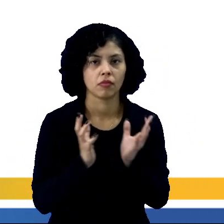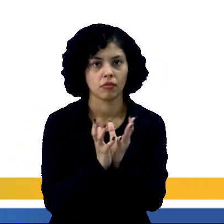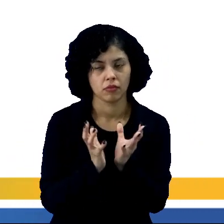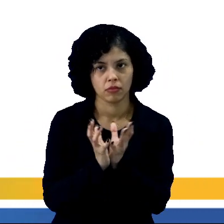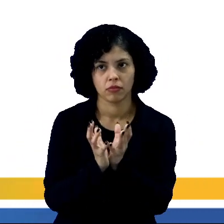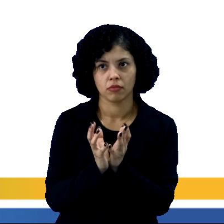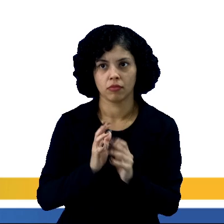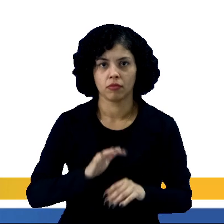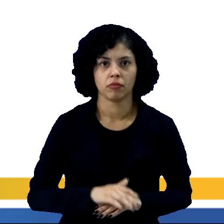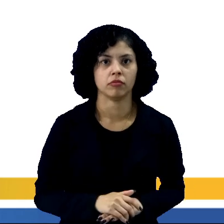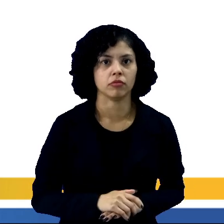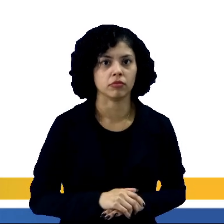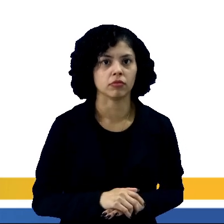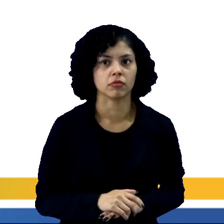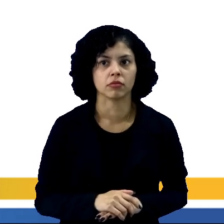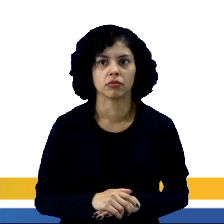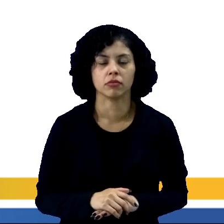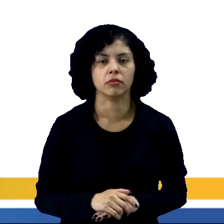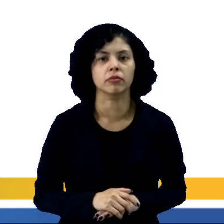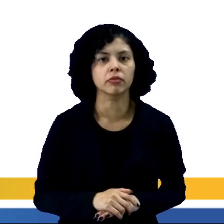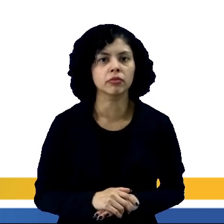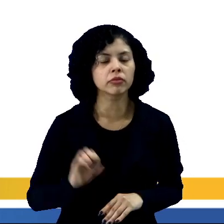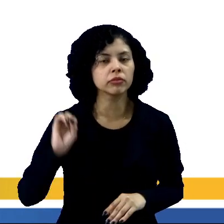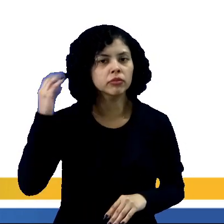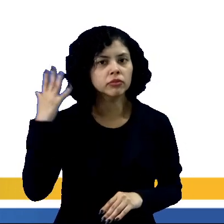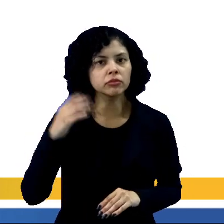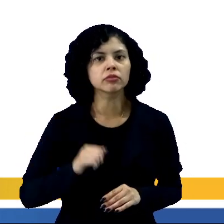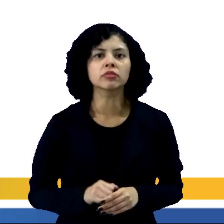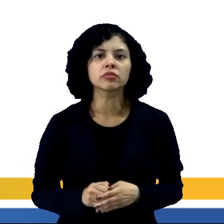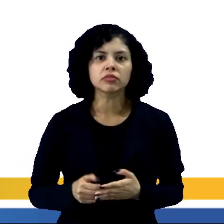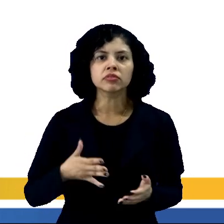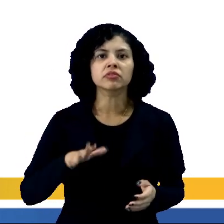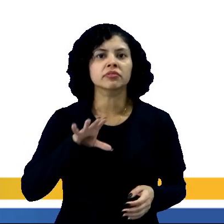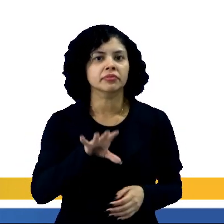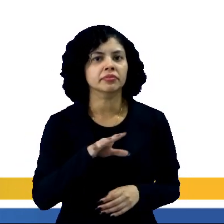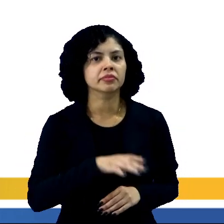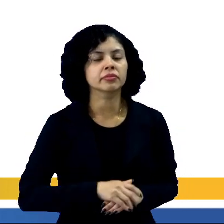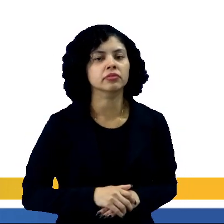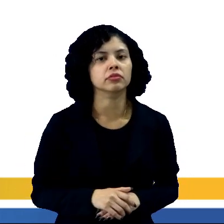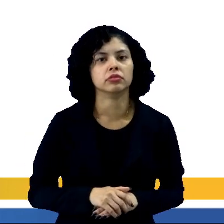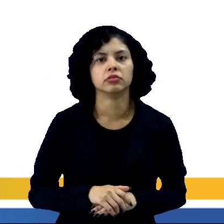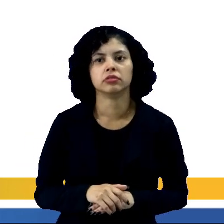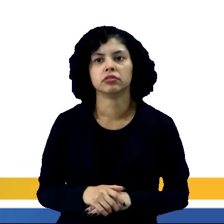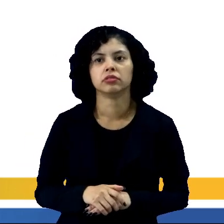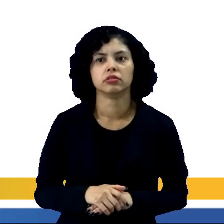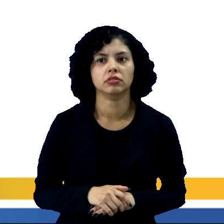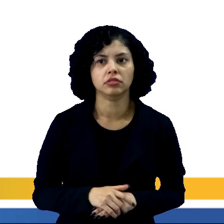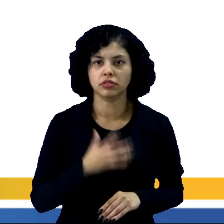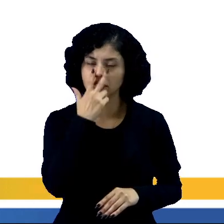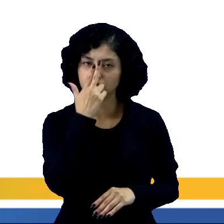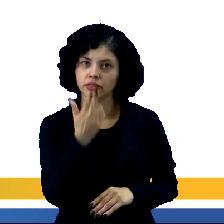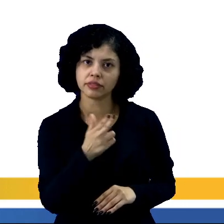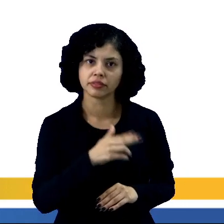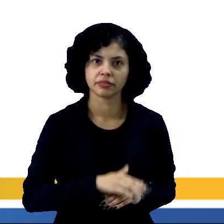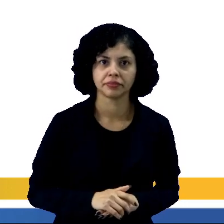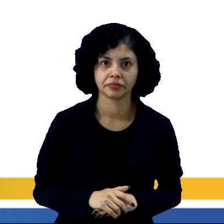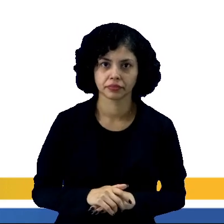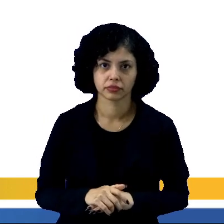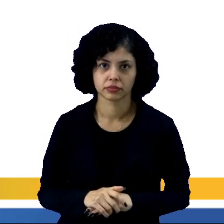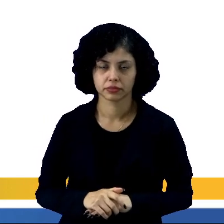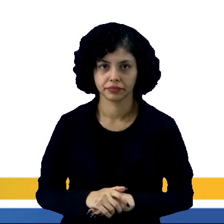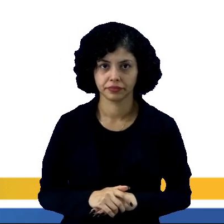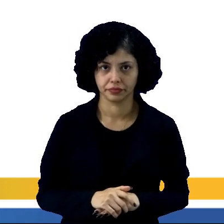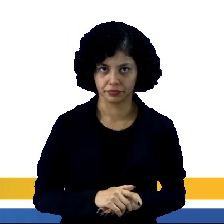singulares e coletivos, tá? Então acontece bastante aí o aparecimento desse tipo